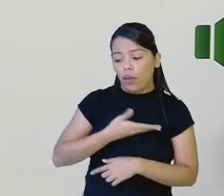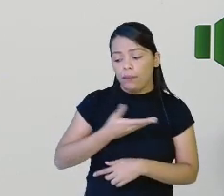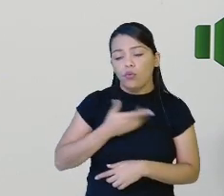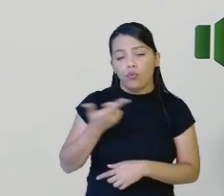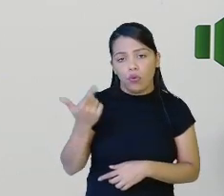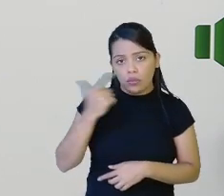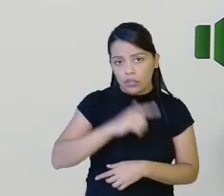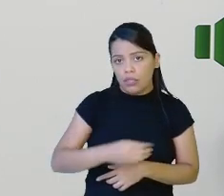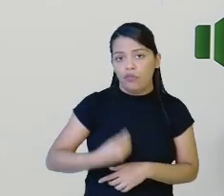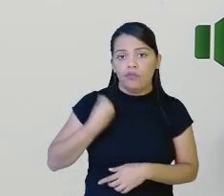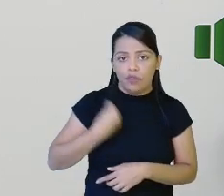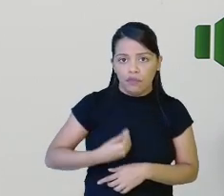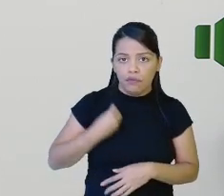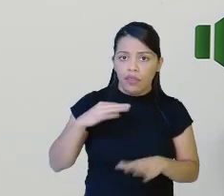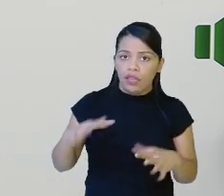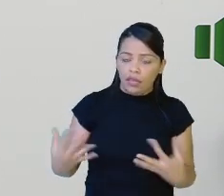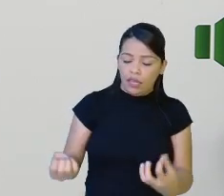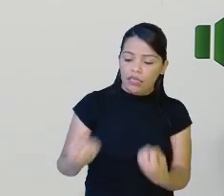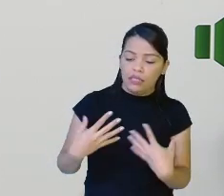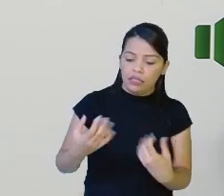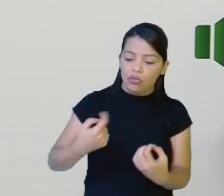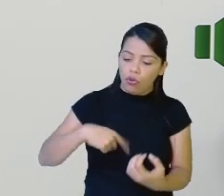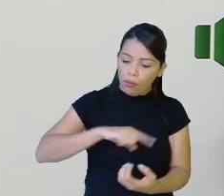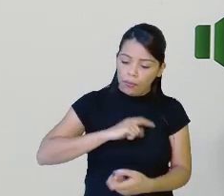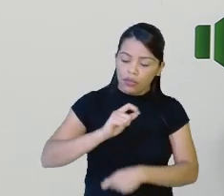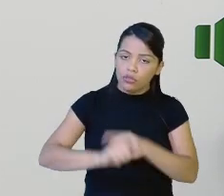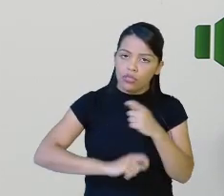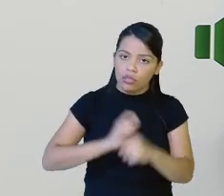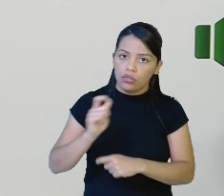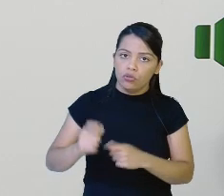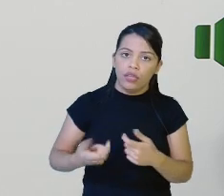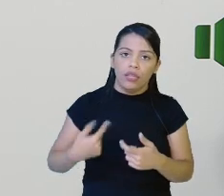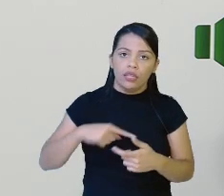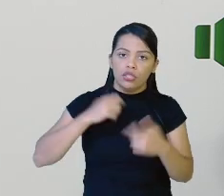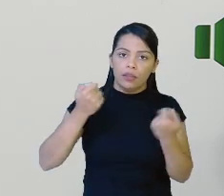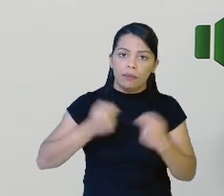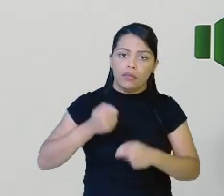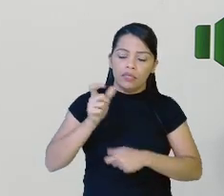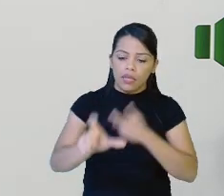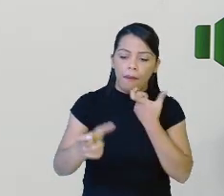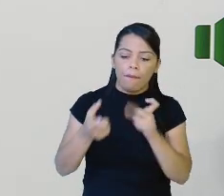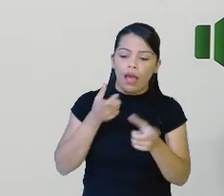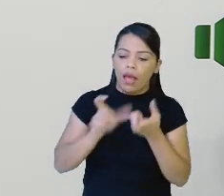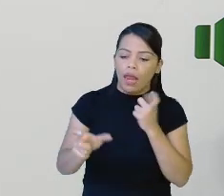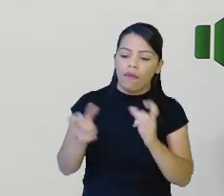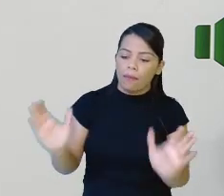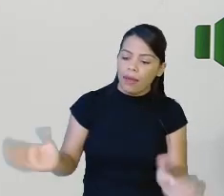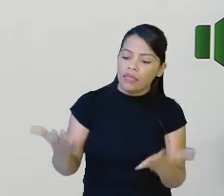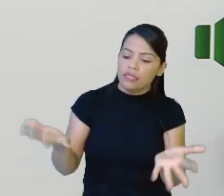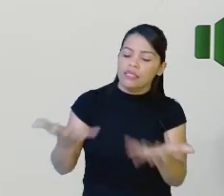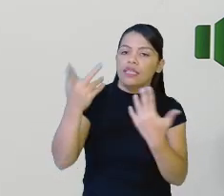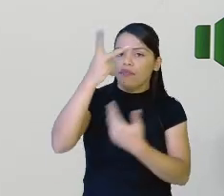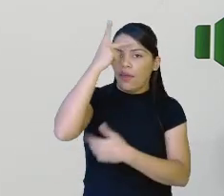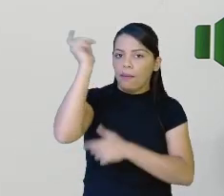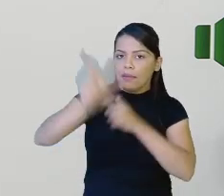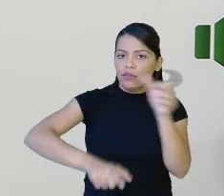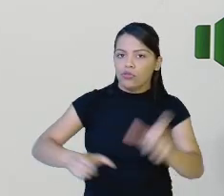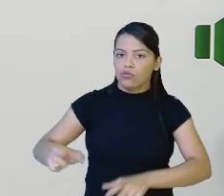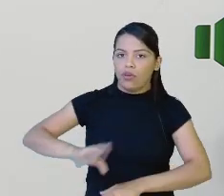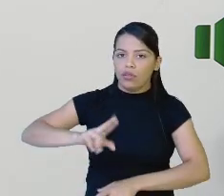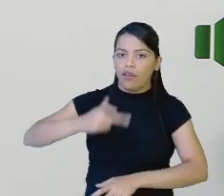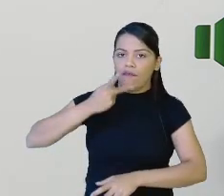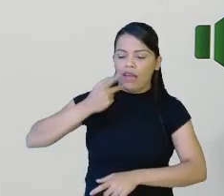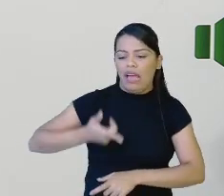deixou uma lição, que nós devemos usar as palavras para incentivar as pessoas e não dizer que elas não podem,